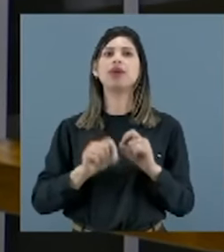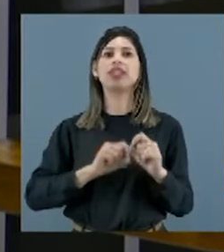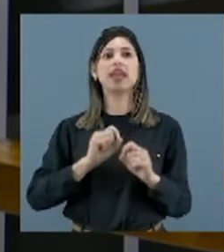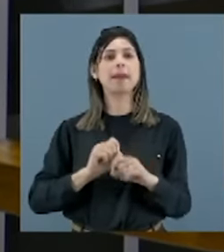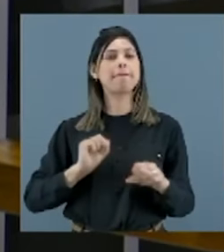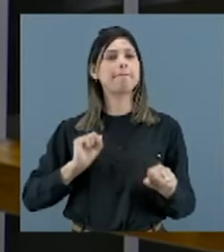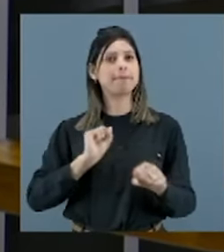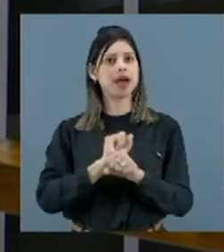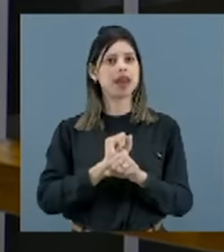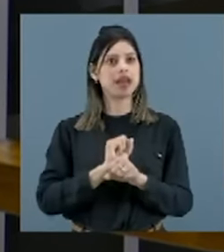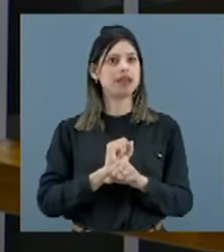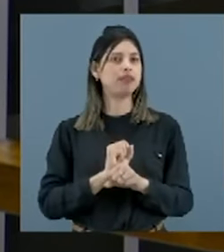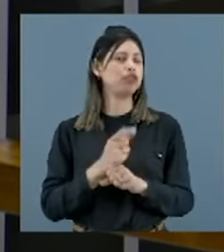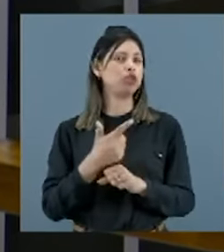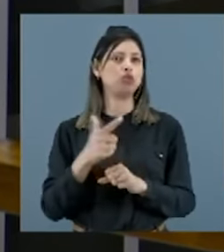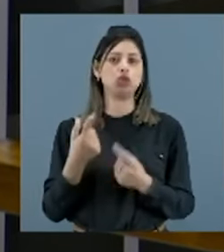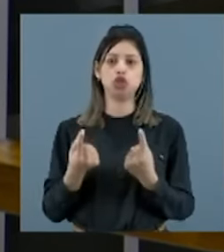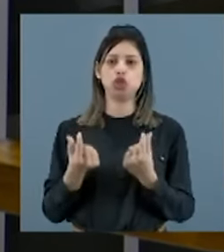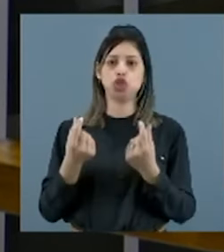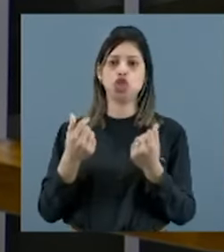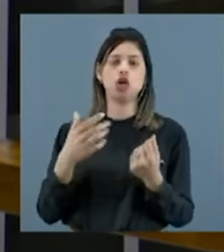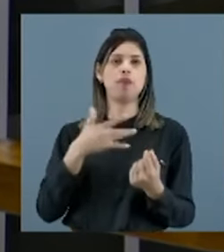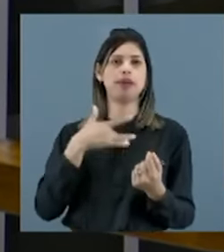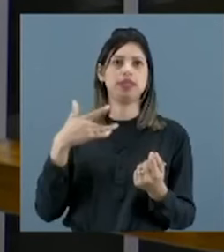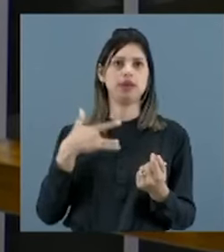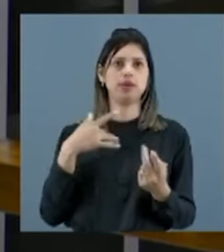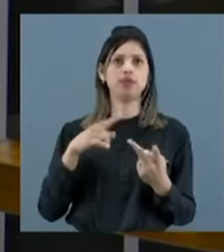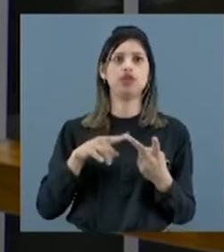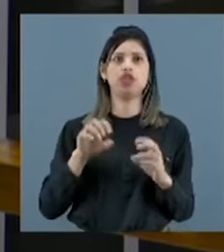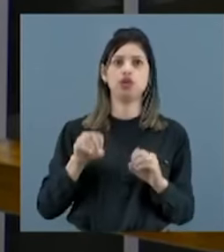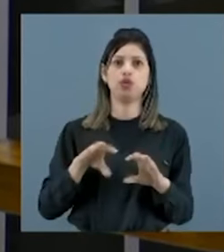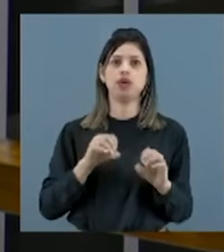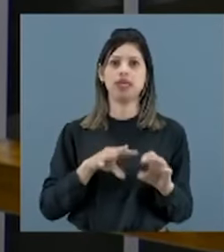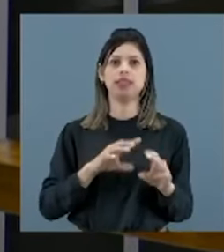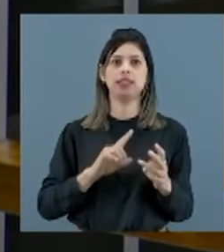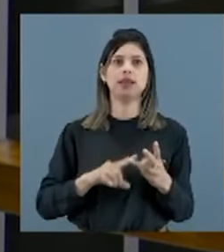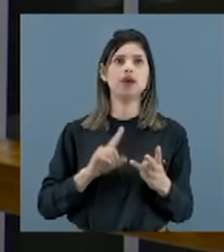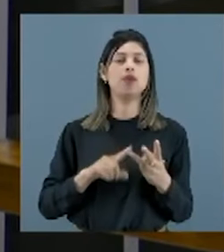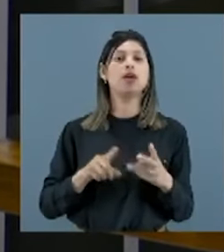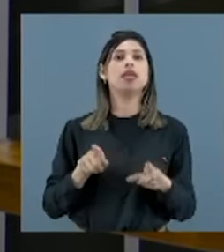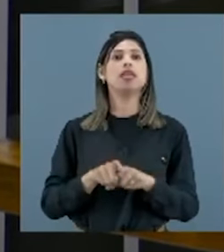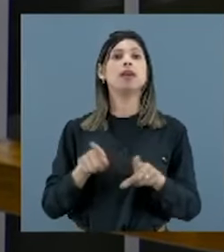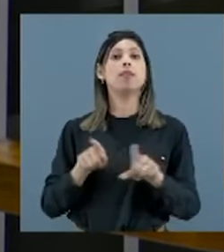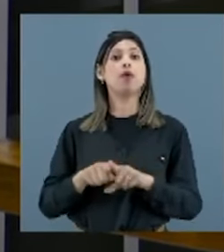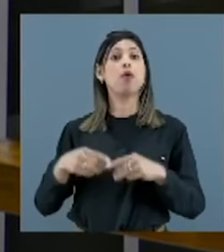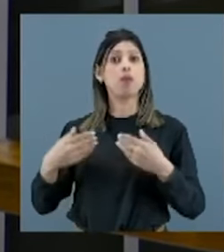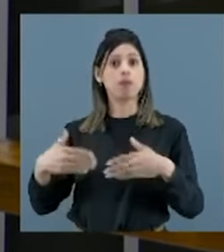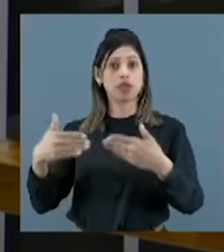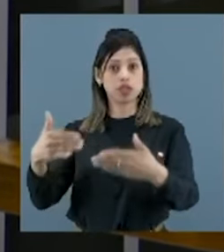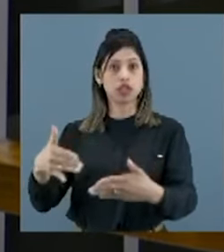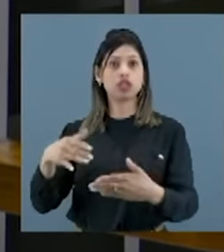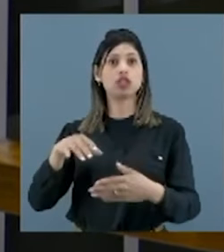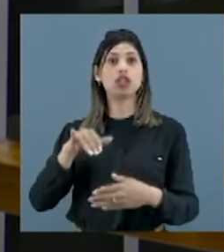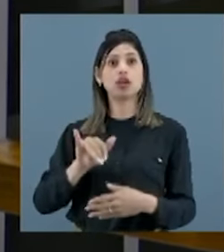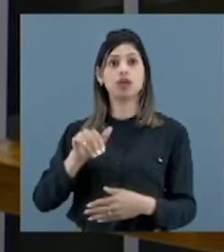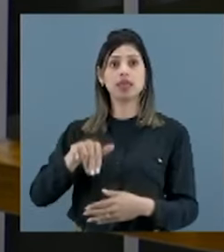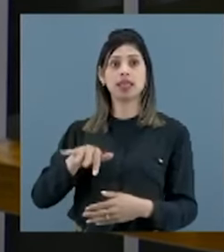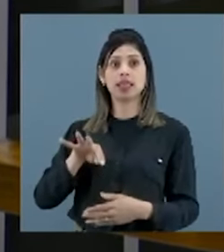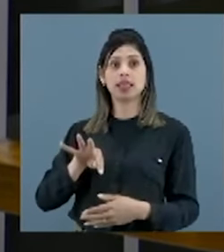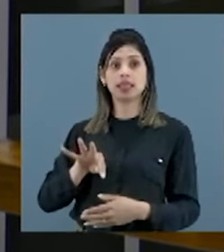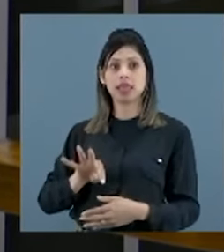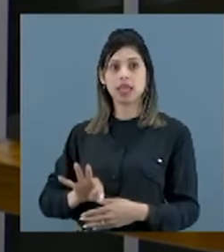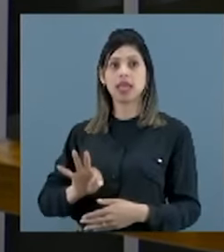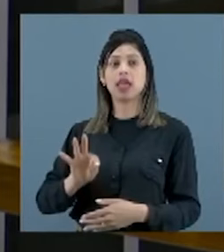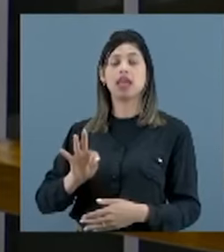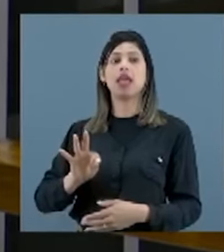ter dinheiro para a saúde, para não ter dinheiro para a educação, tem mais, ó. Para o Ministério da Integração, 812 milhões a